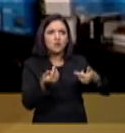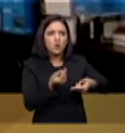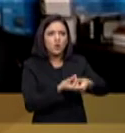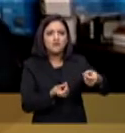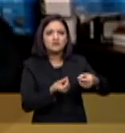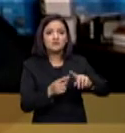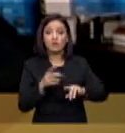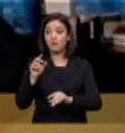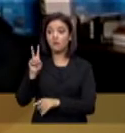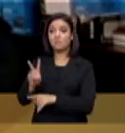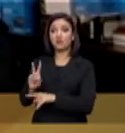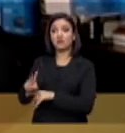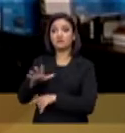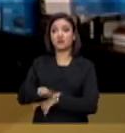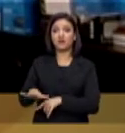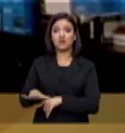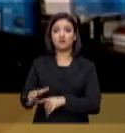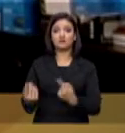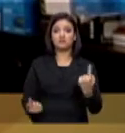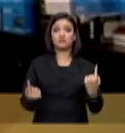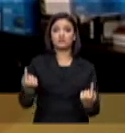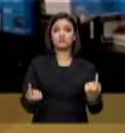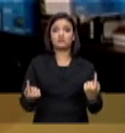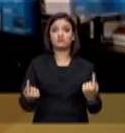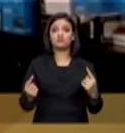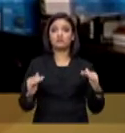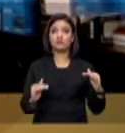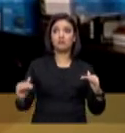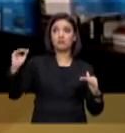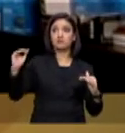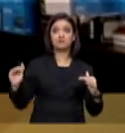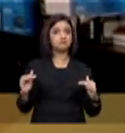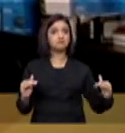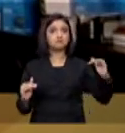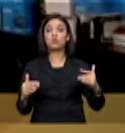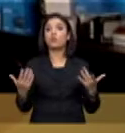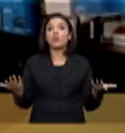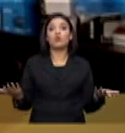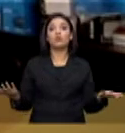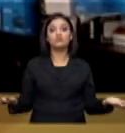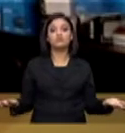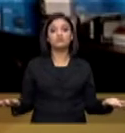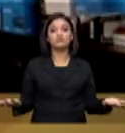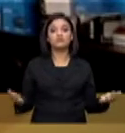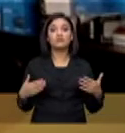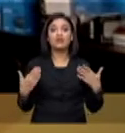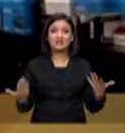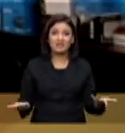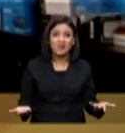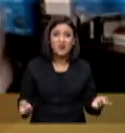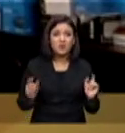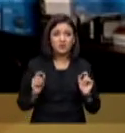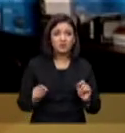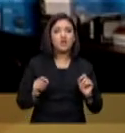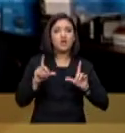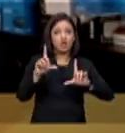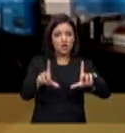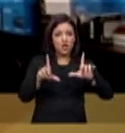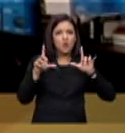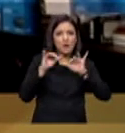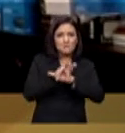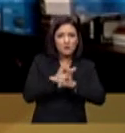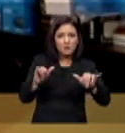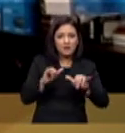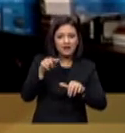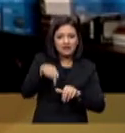à proteção das crianças, qual deve ser prevalecido? Alguém tem dúvida da influência que uma propaganda dentro de uma